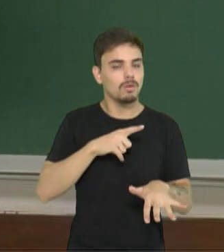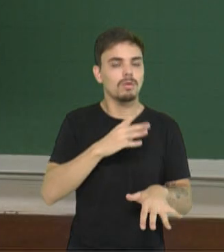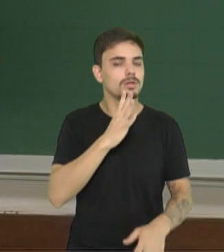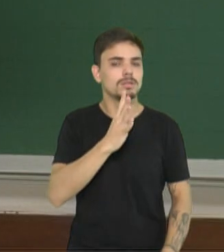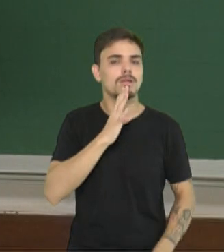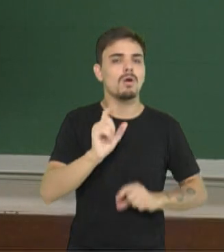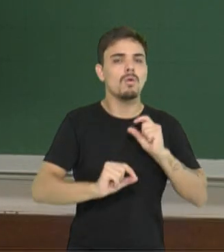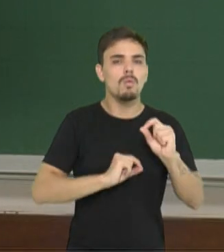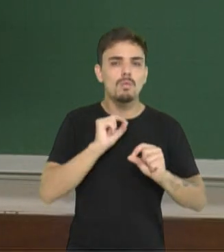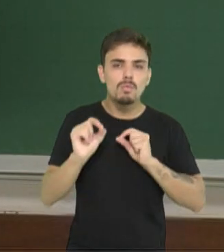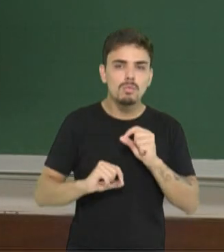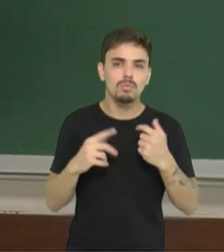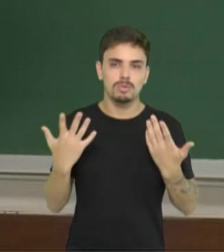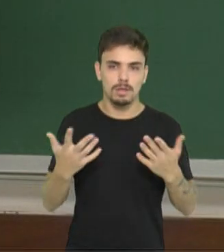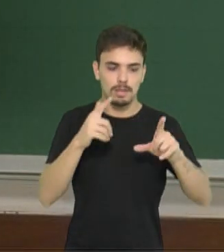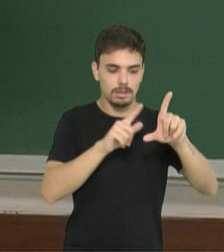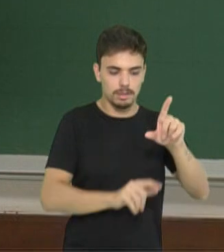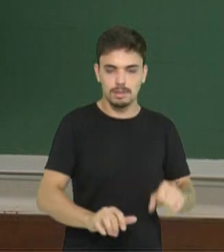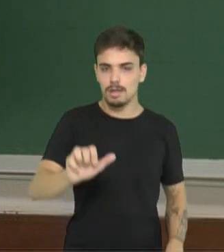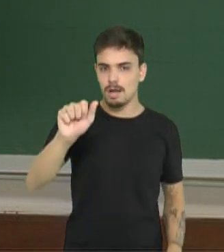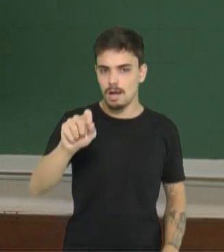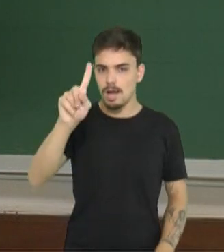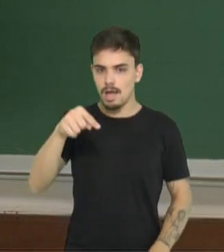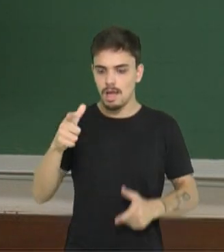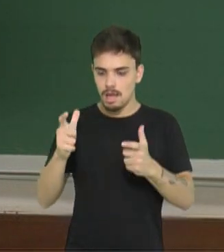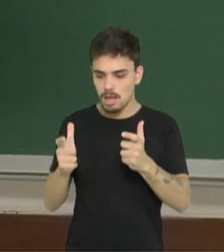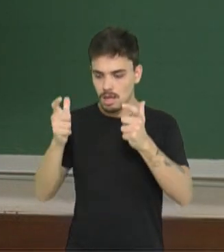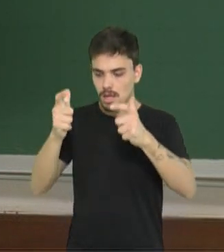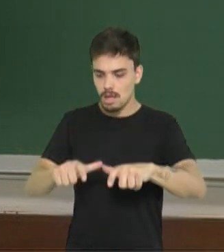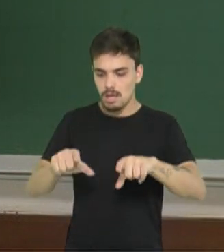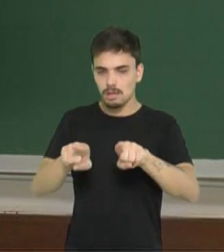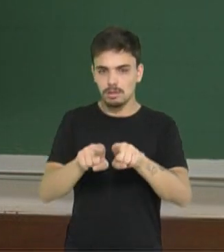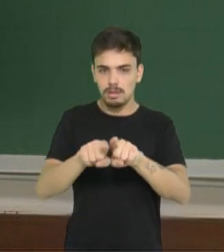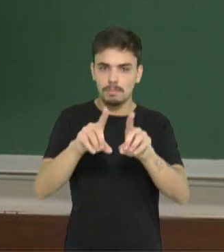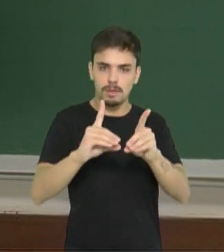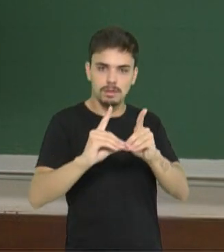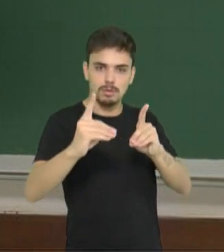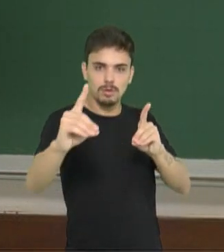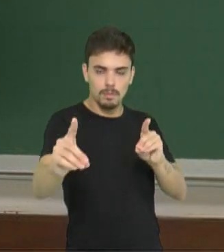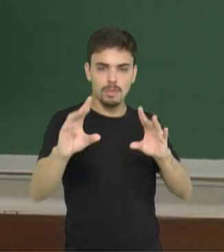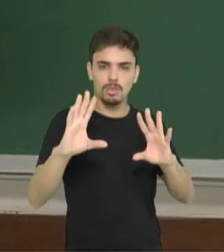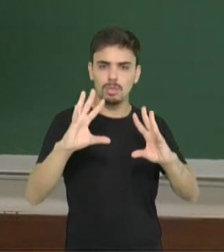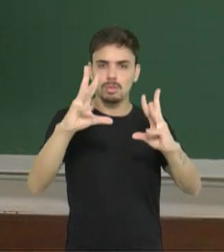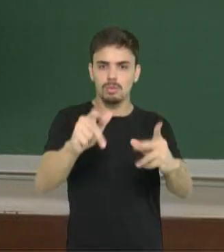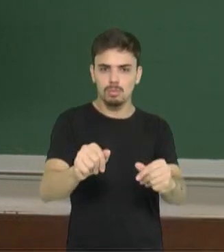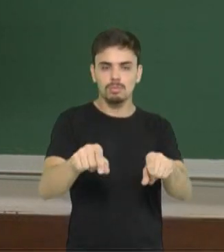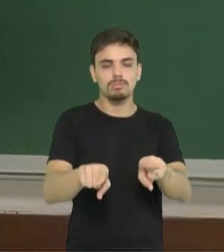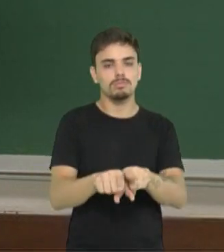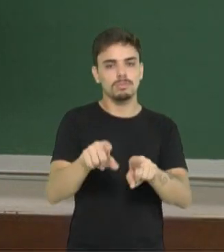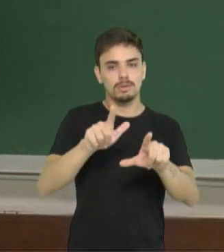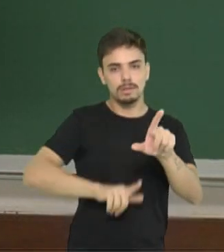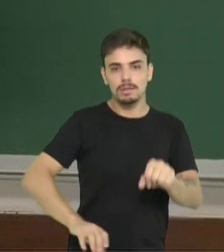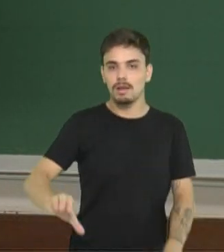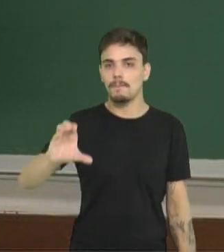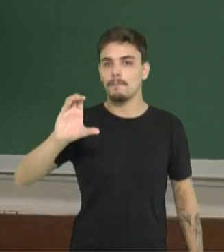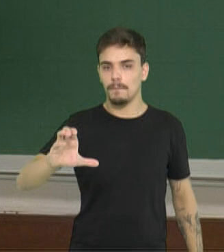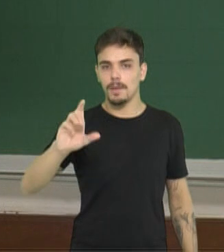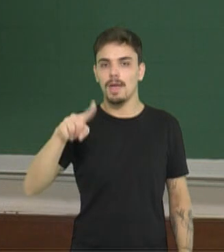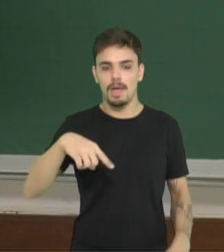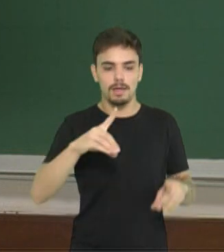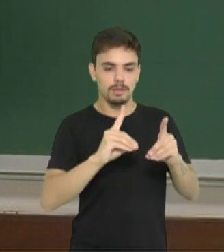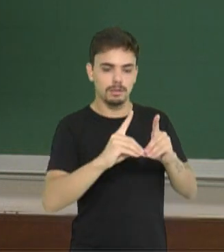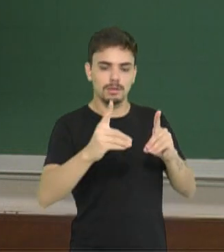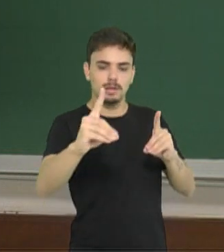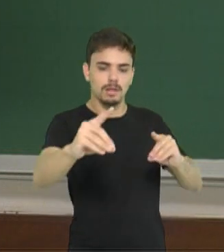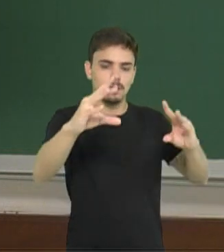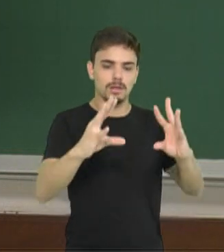será? Na opção A sua posição e o seu deslocamento total. Na opção B, o seu